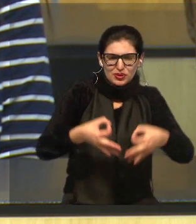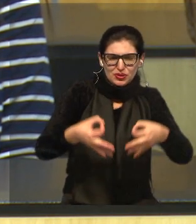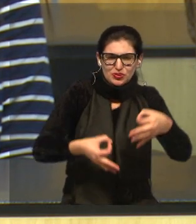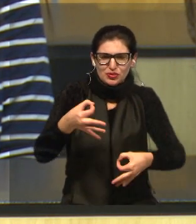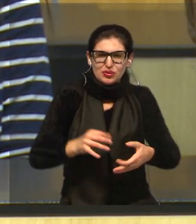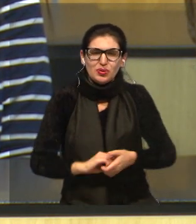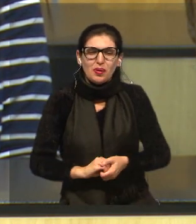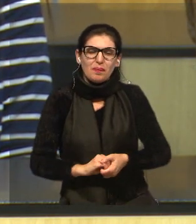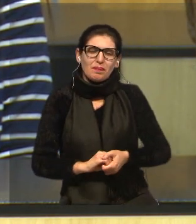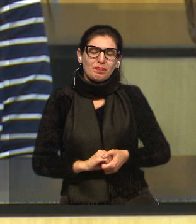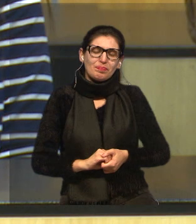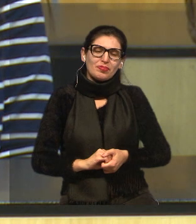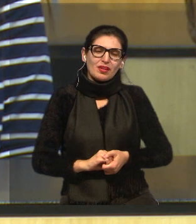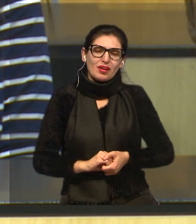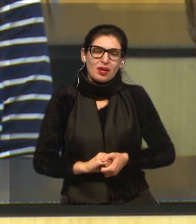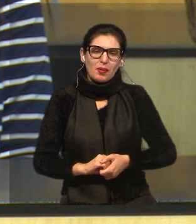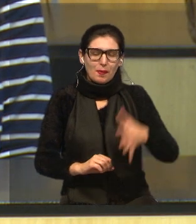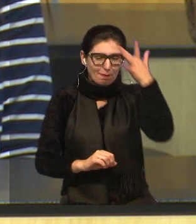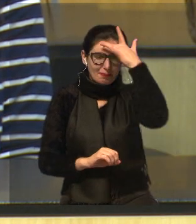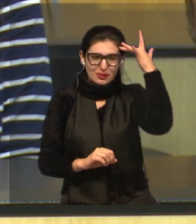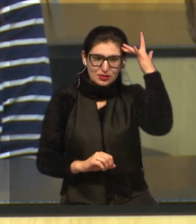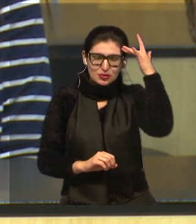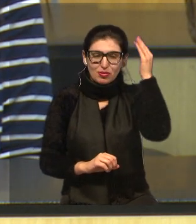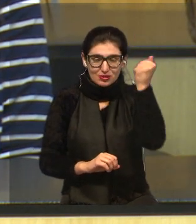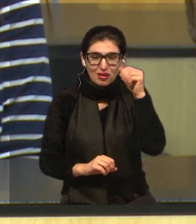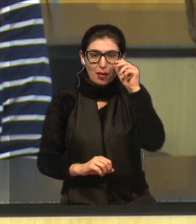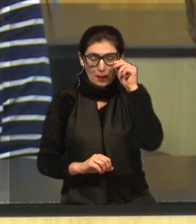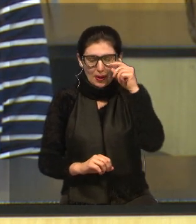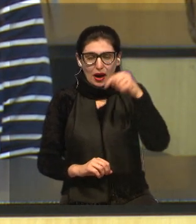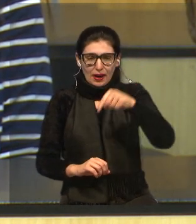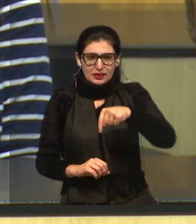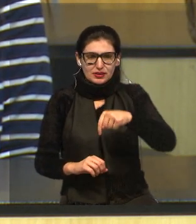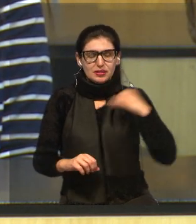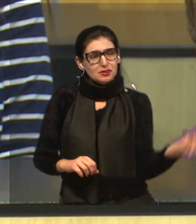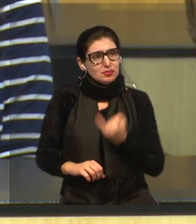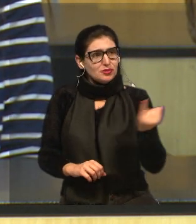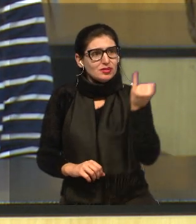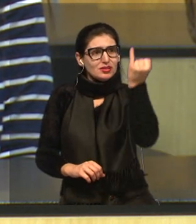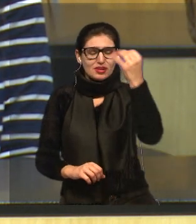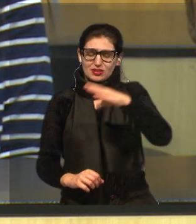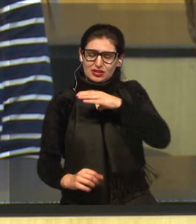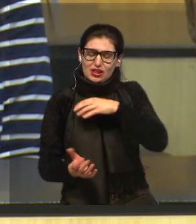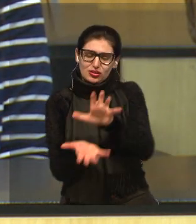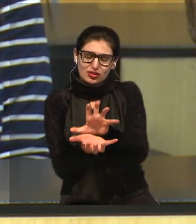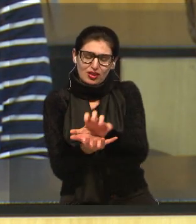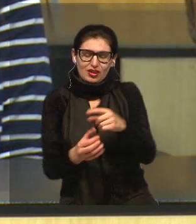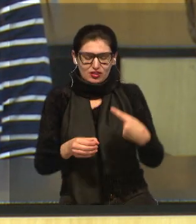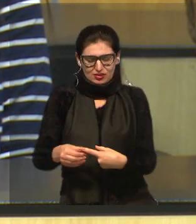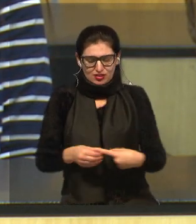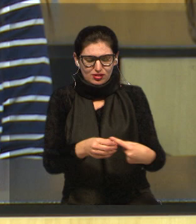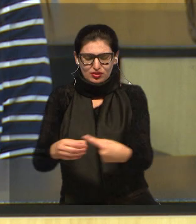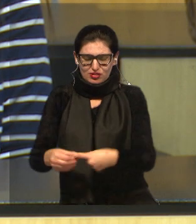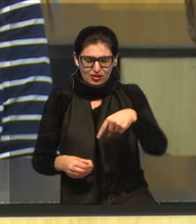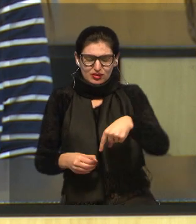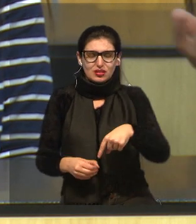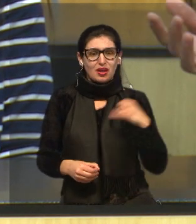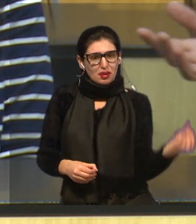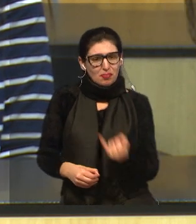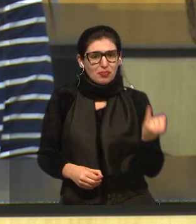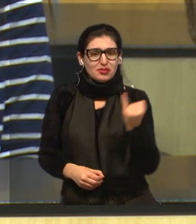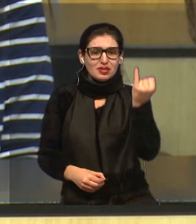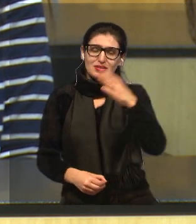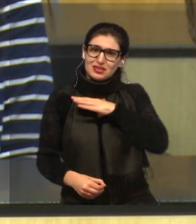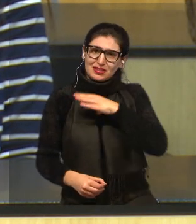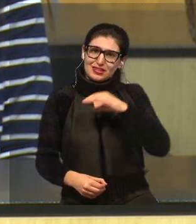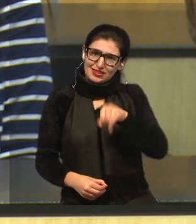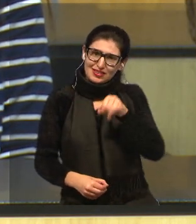rede escuta isso de outras redes, está se tornando uma referência em toda a região, exatamente pelo trabalho integrado. Eu costumo dizer que o